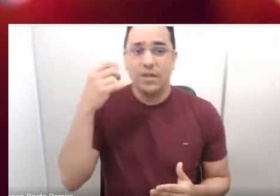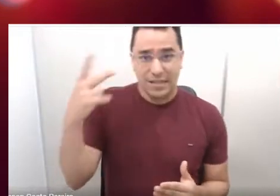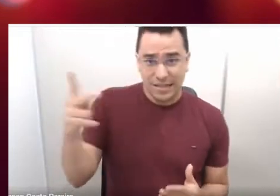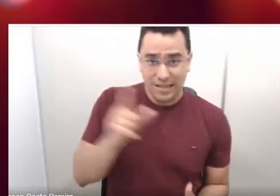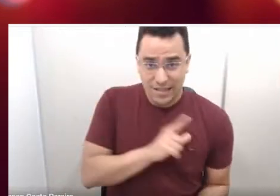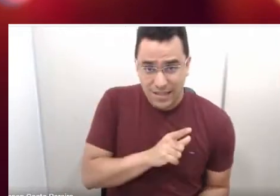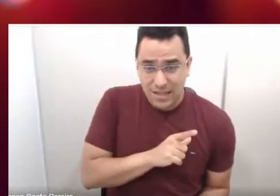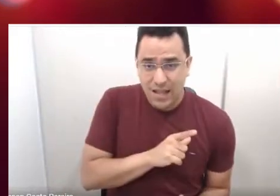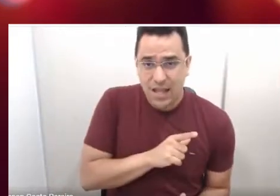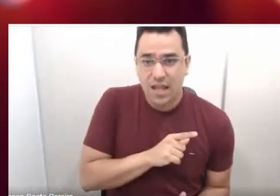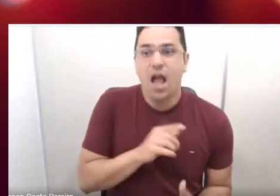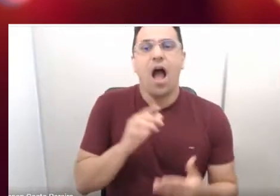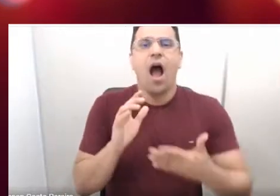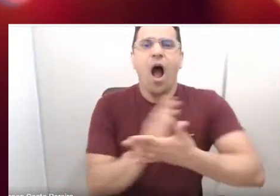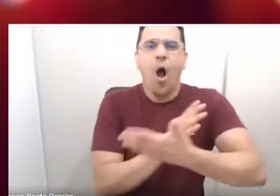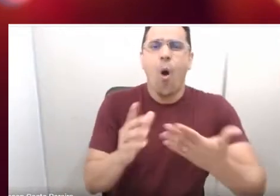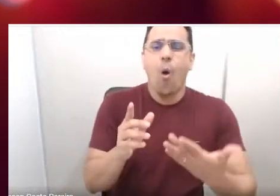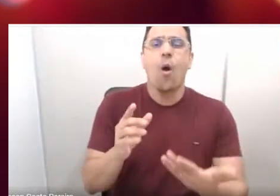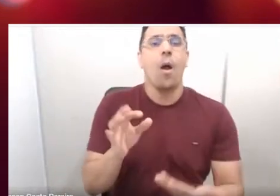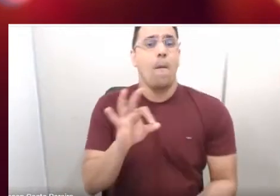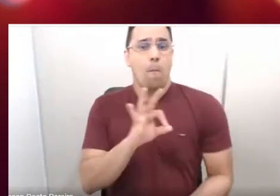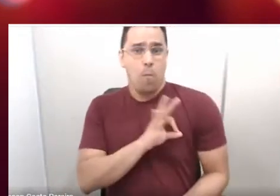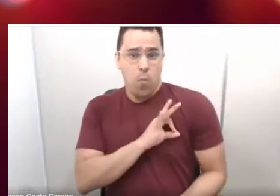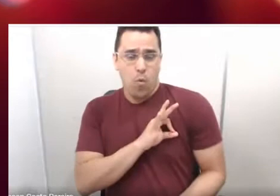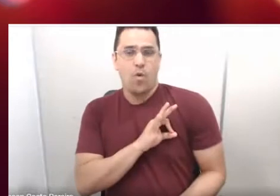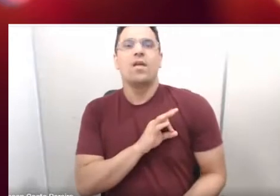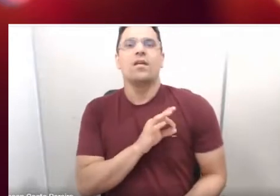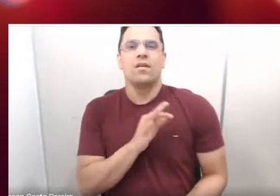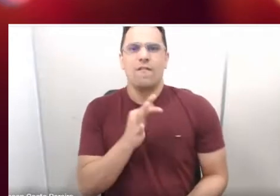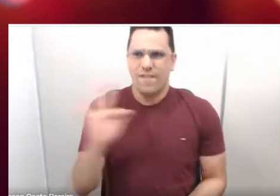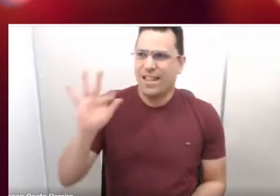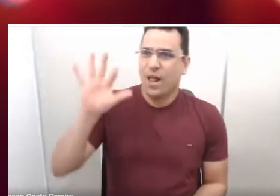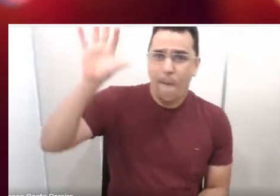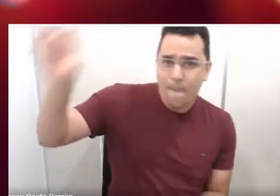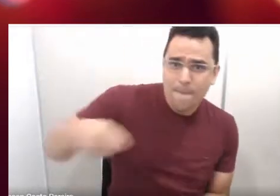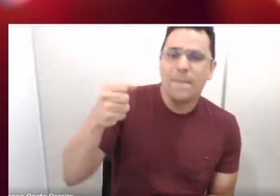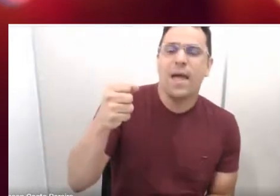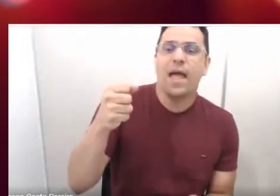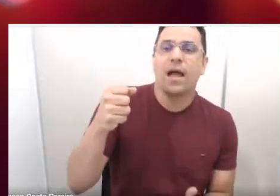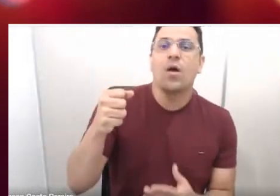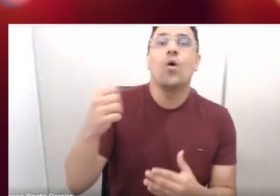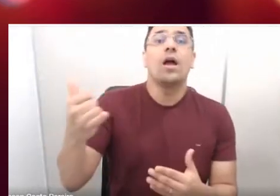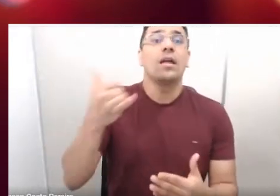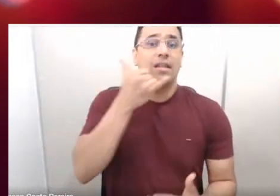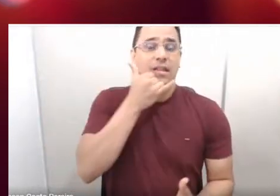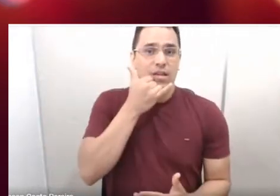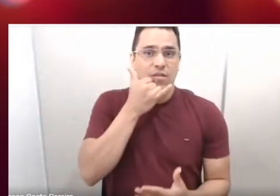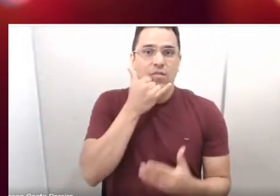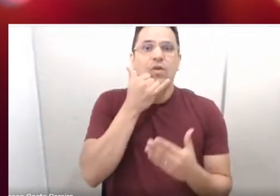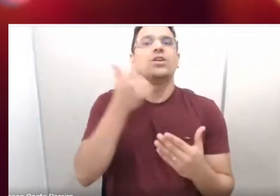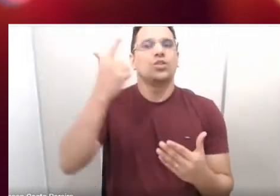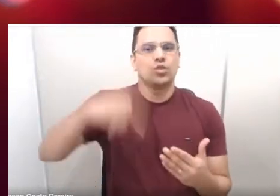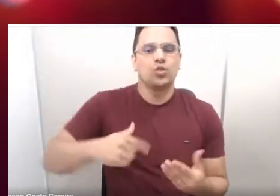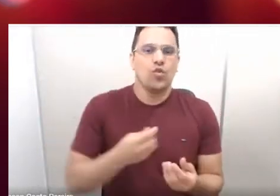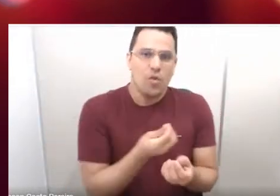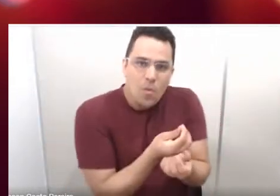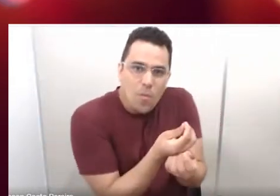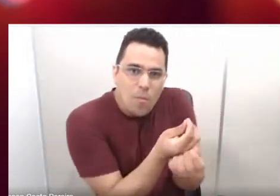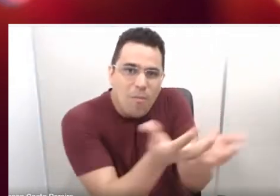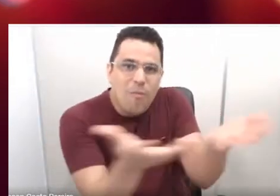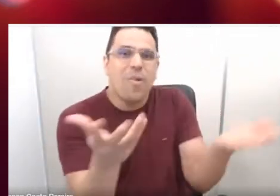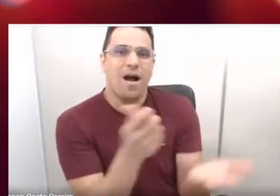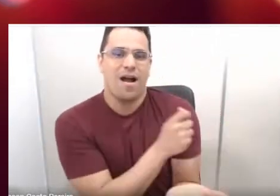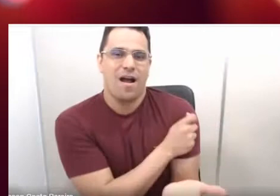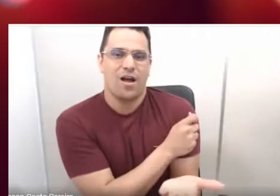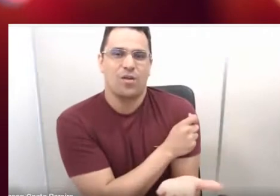que foram apreendidos em operações da Polícia Federal e da Polícia Civil, e que esses aparelhos pudessem ser distribuídos para esses